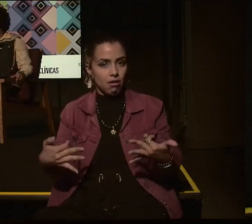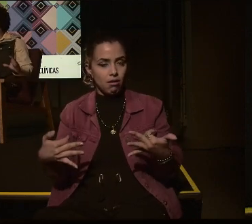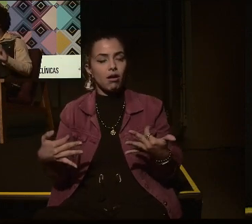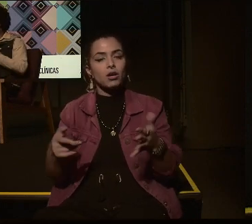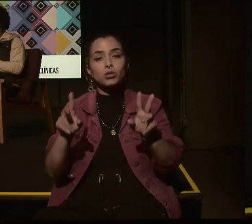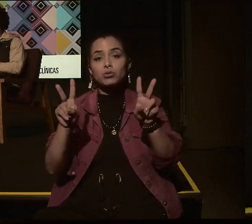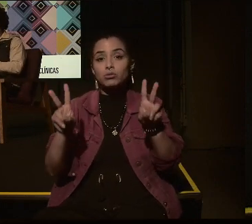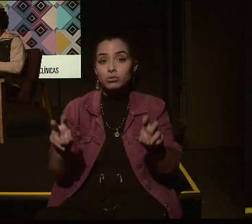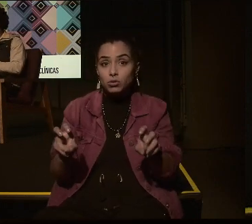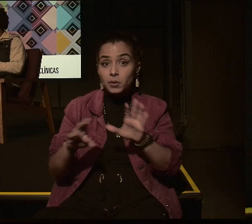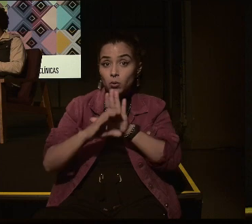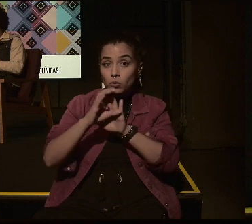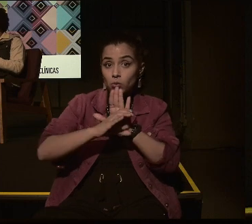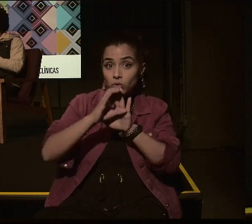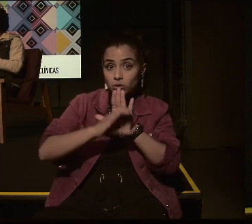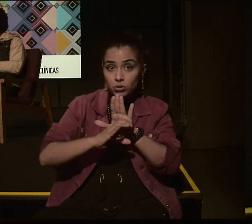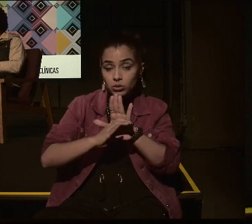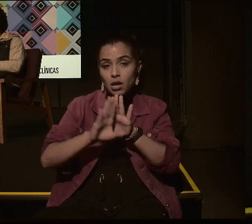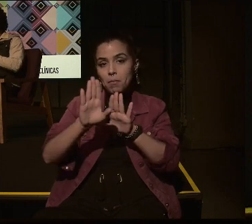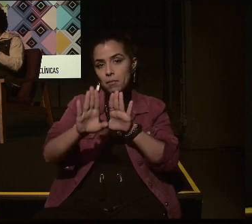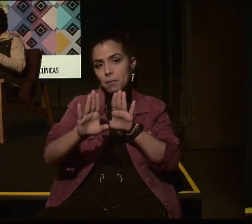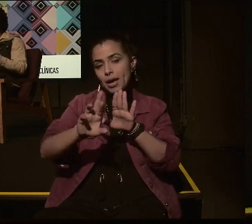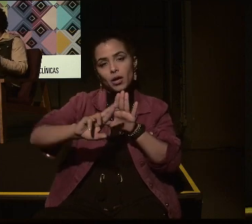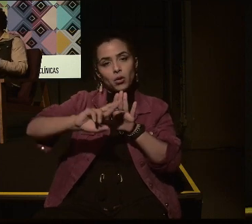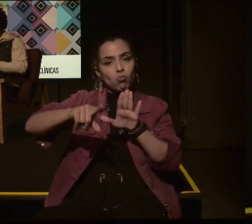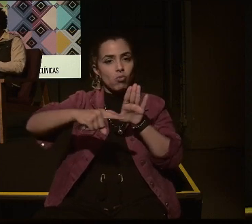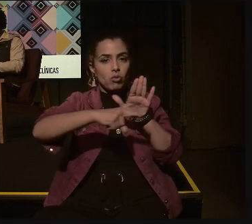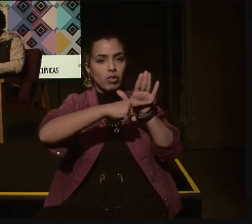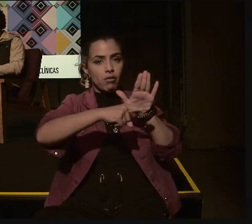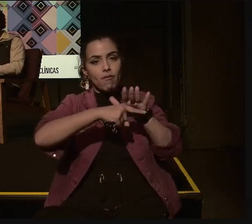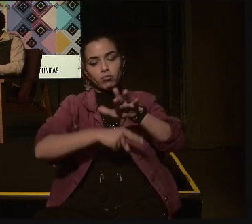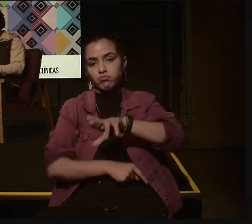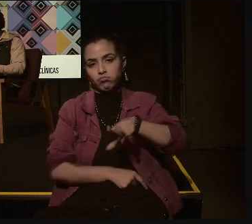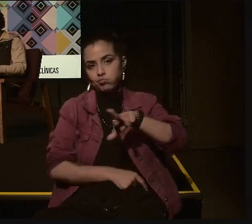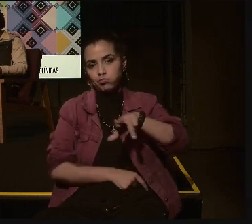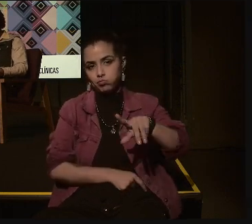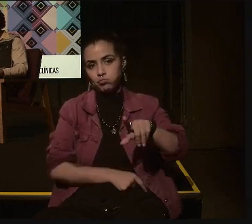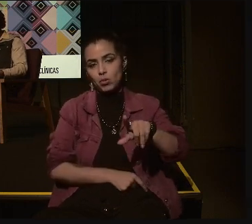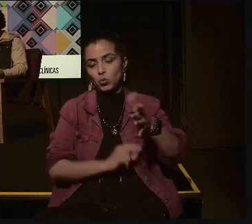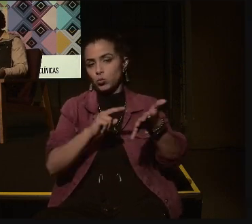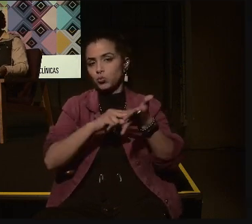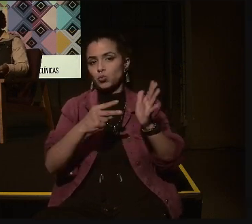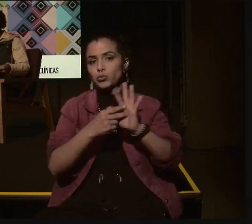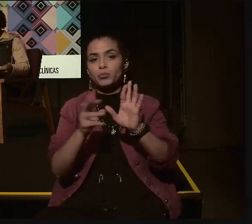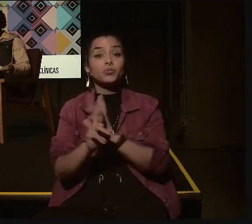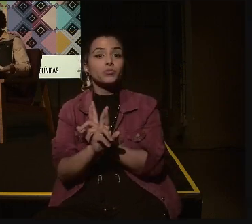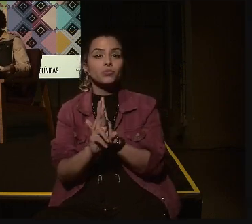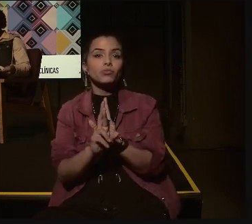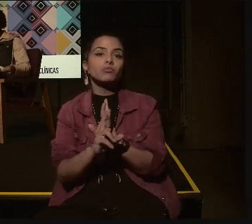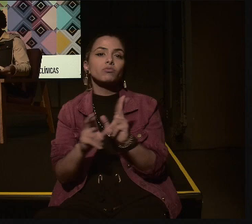a partir de um outro lugar, de um desnorteamento, né?